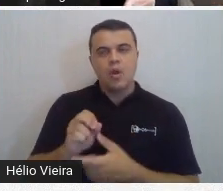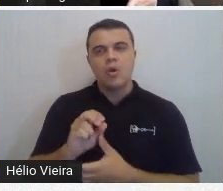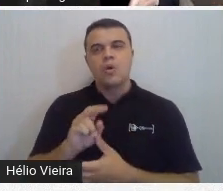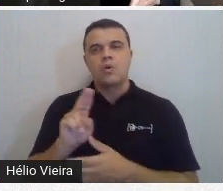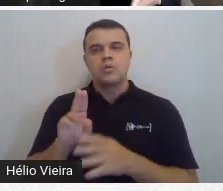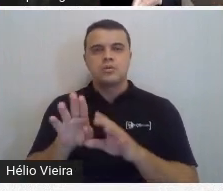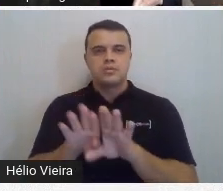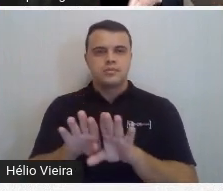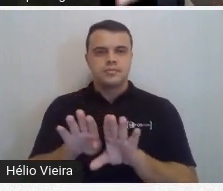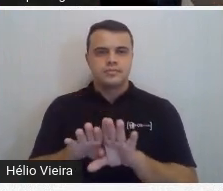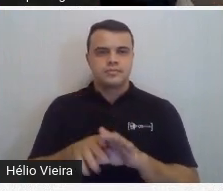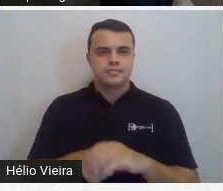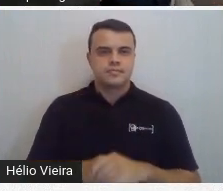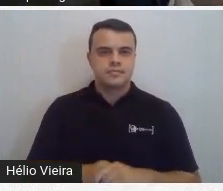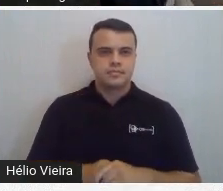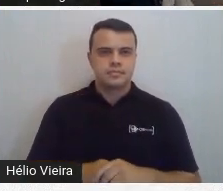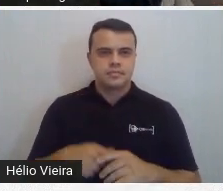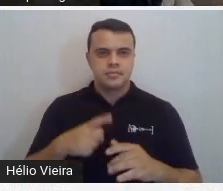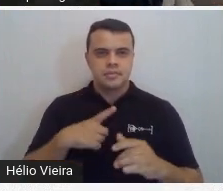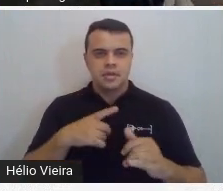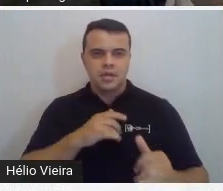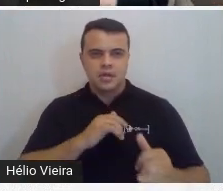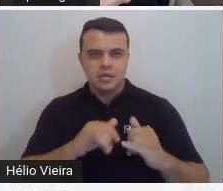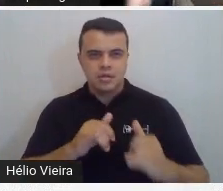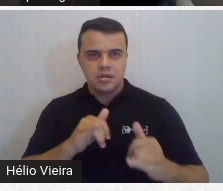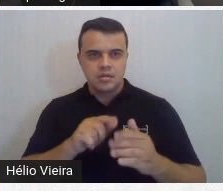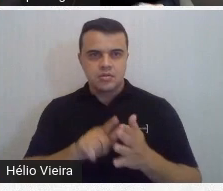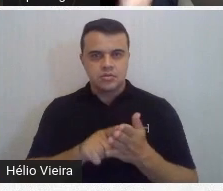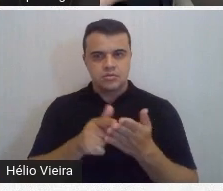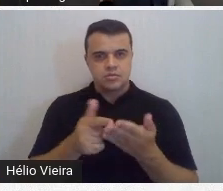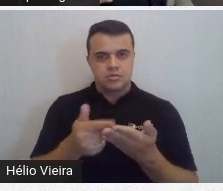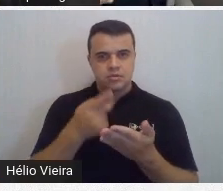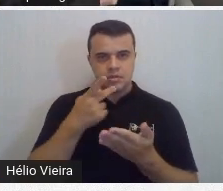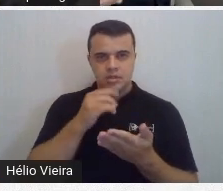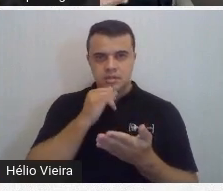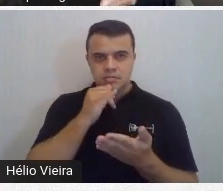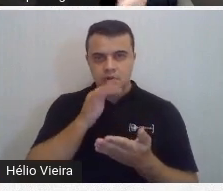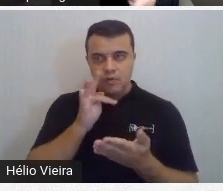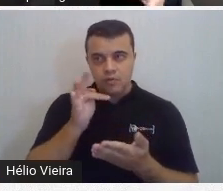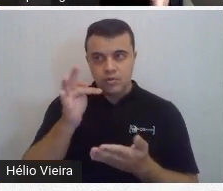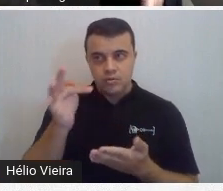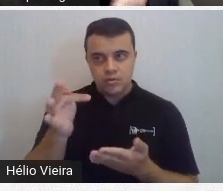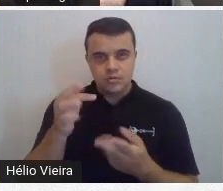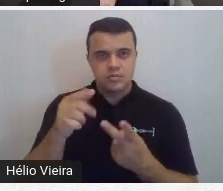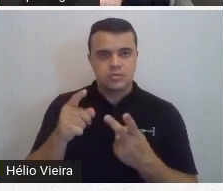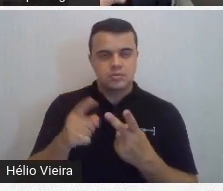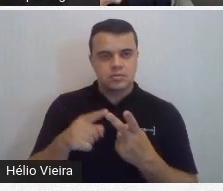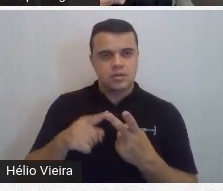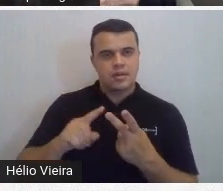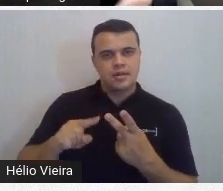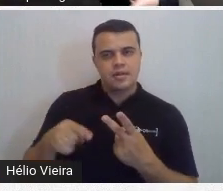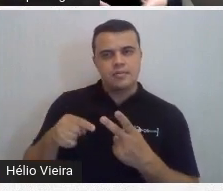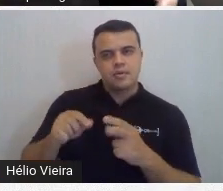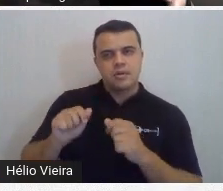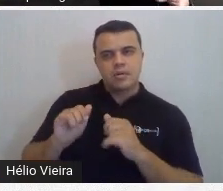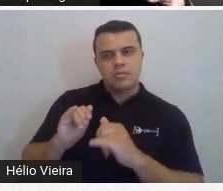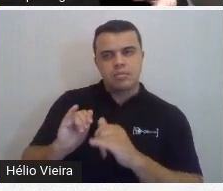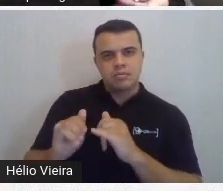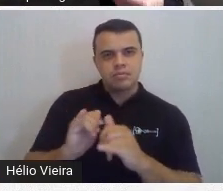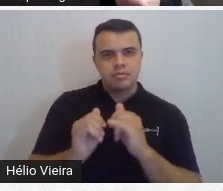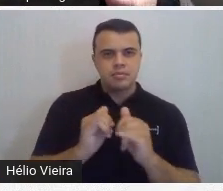tenho manifestos que são publicados nos jornais, como foi o caso do futurismo, e a partir do manifesto eu